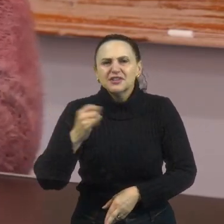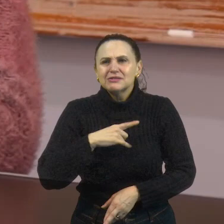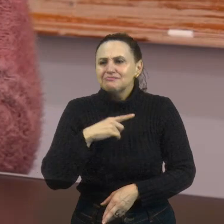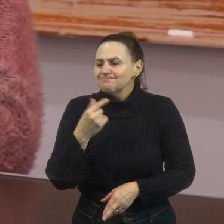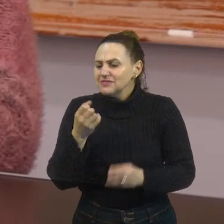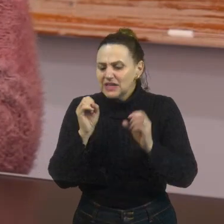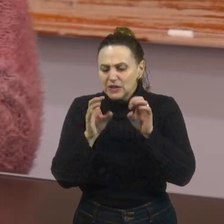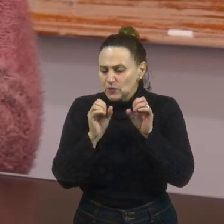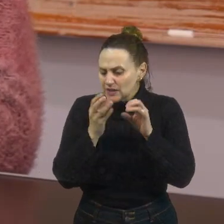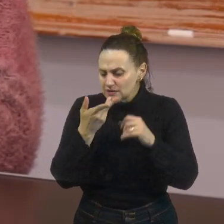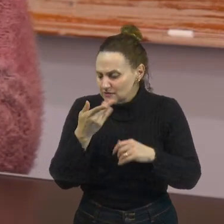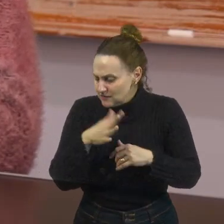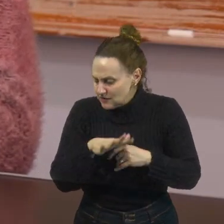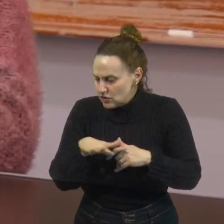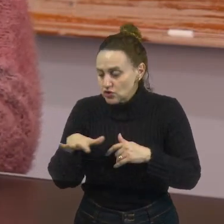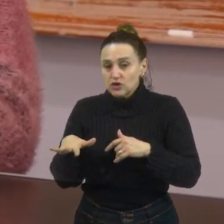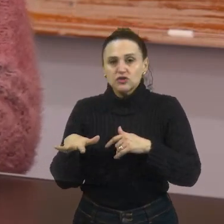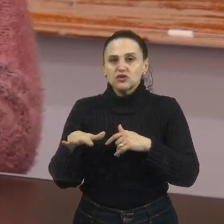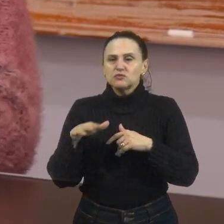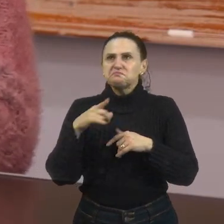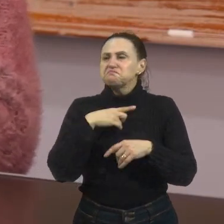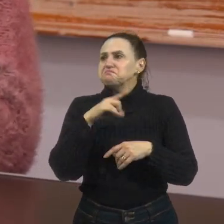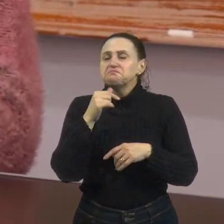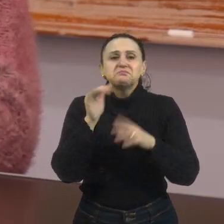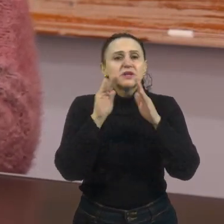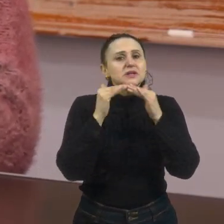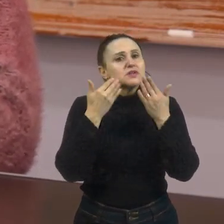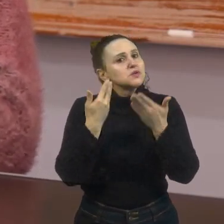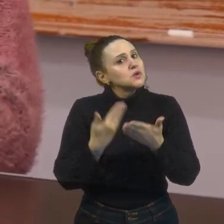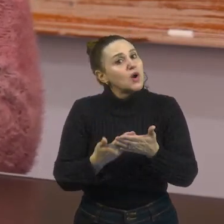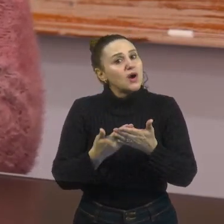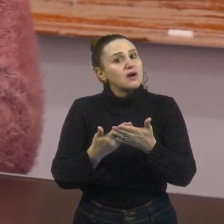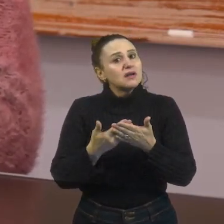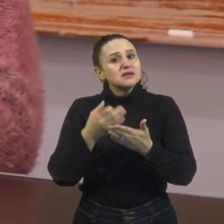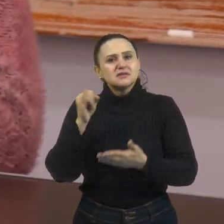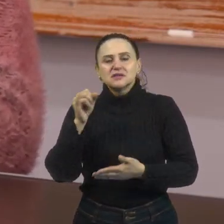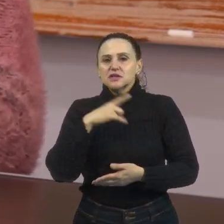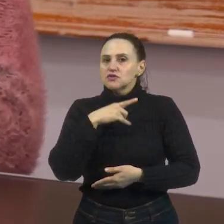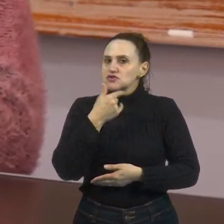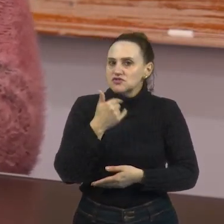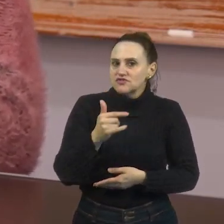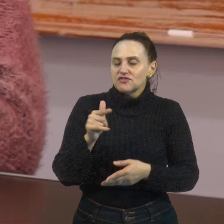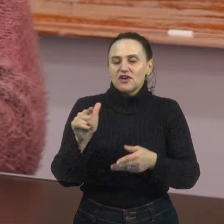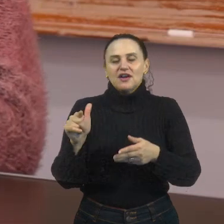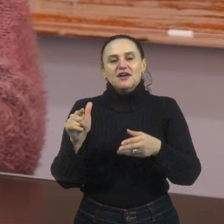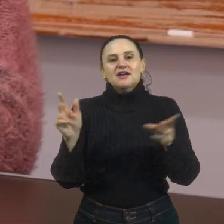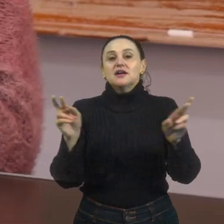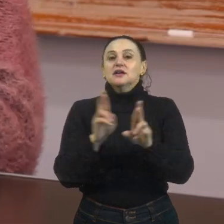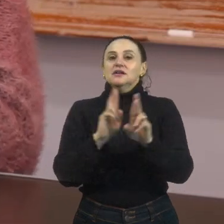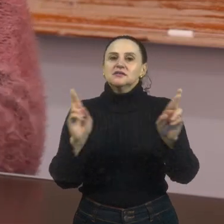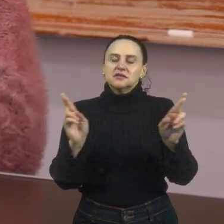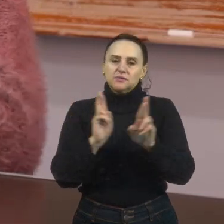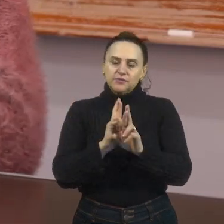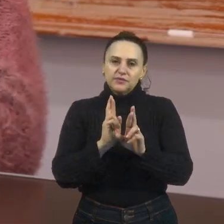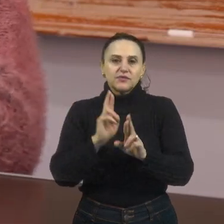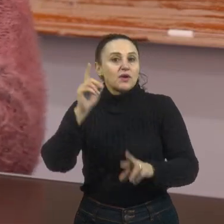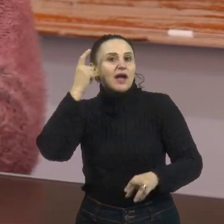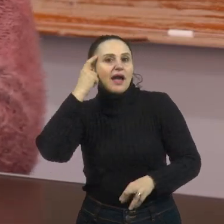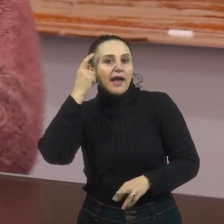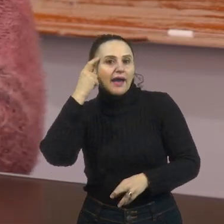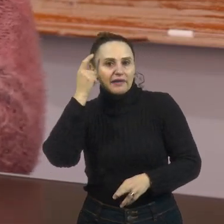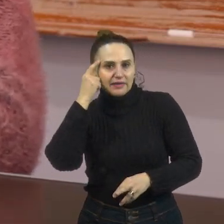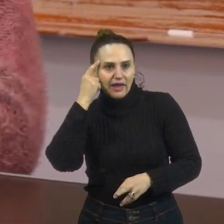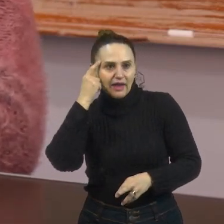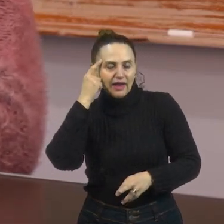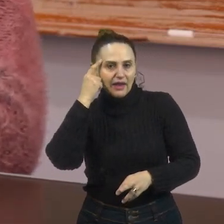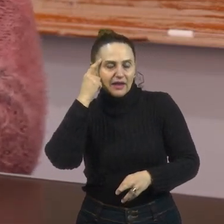não existe escola, enfim, sem relação. Então, a ideia dessa última